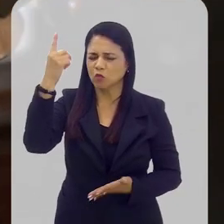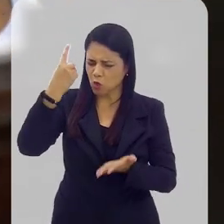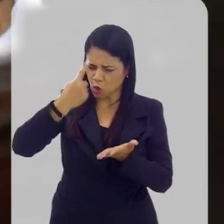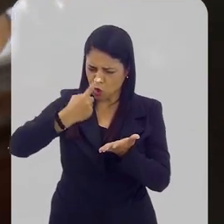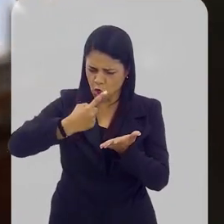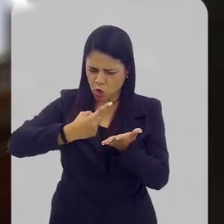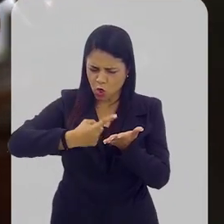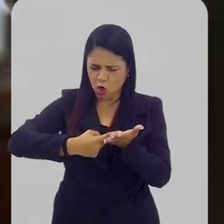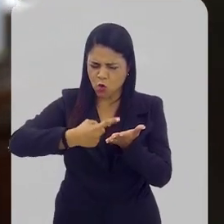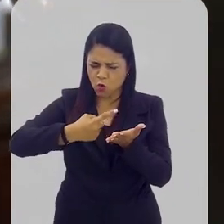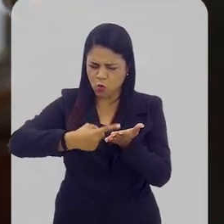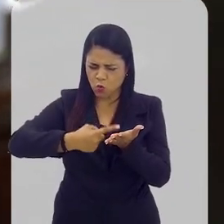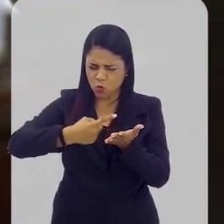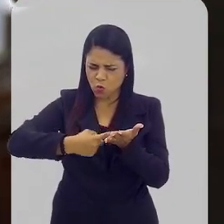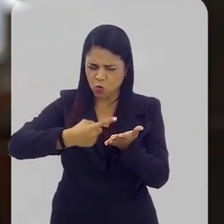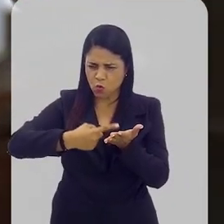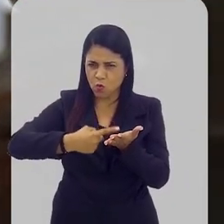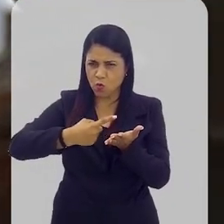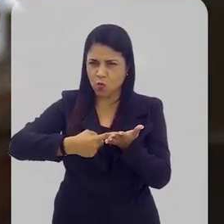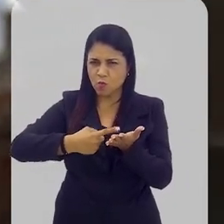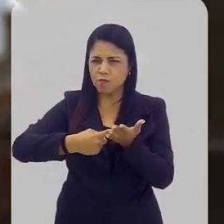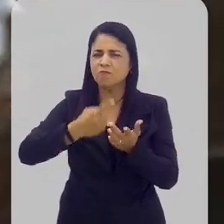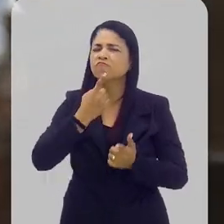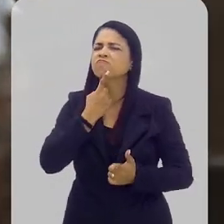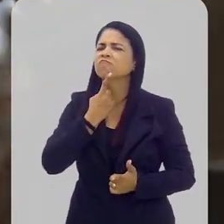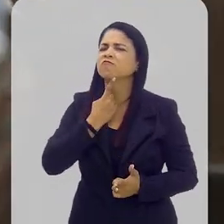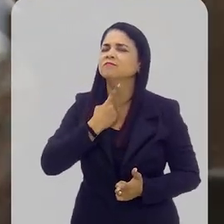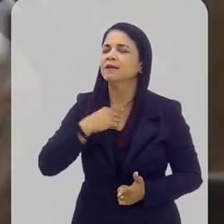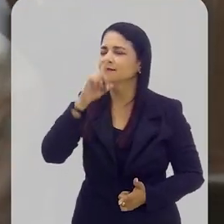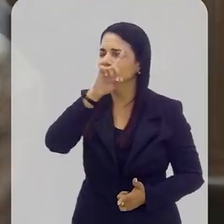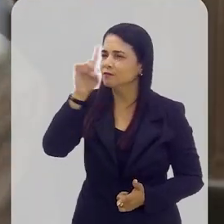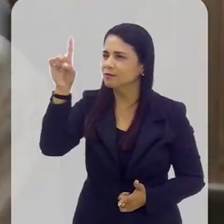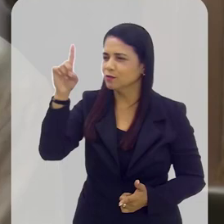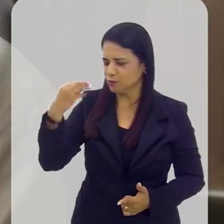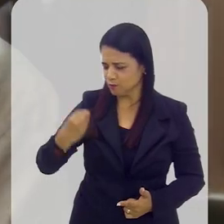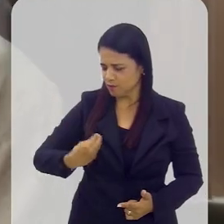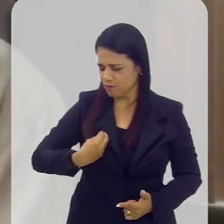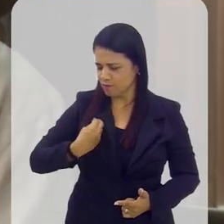Cumpra o teu propósito.